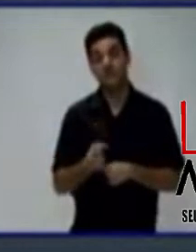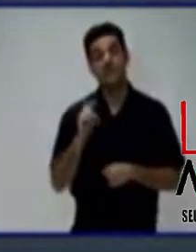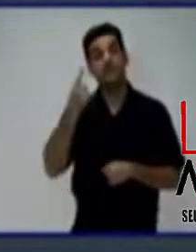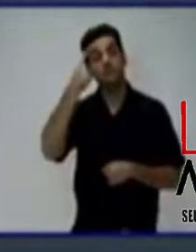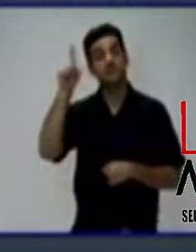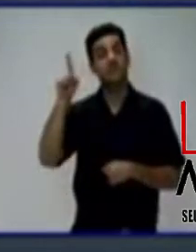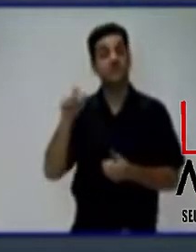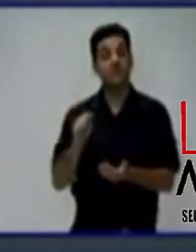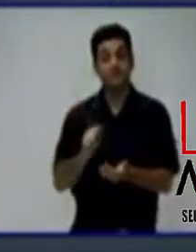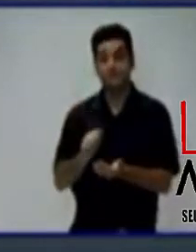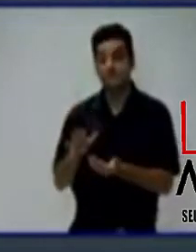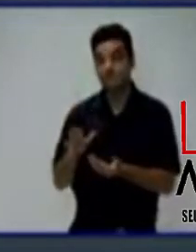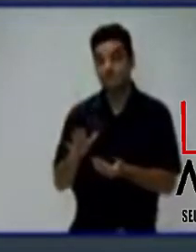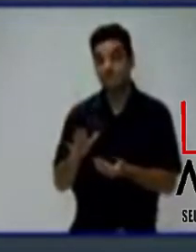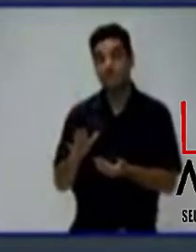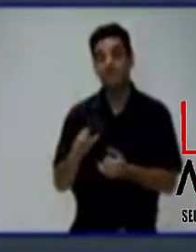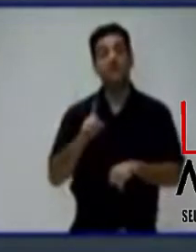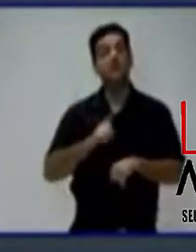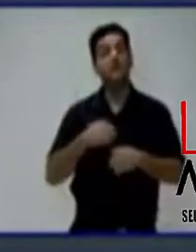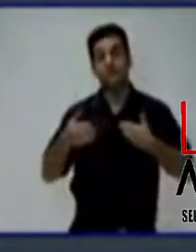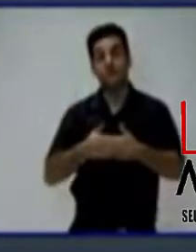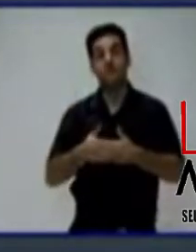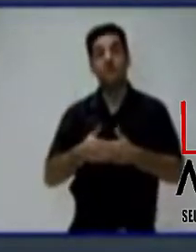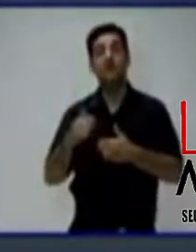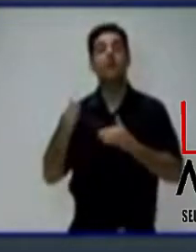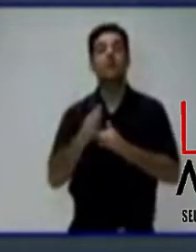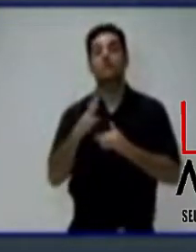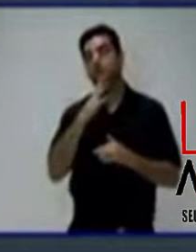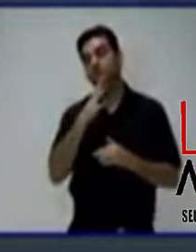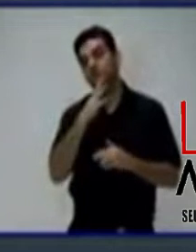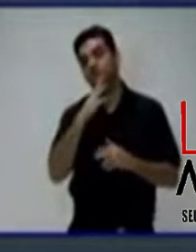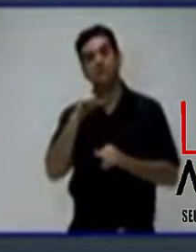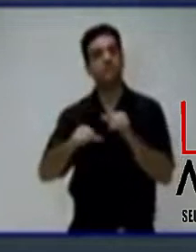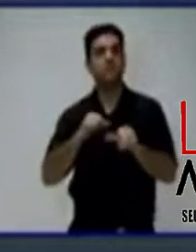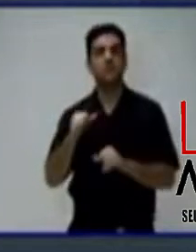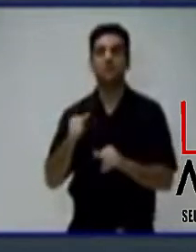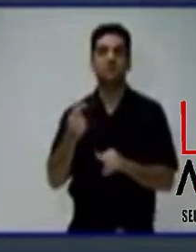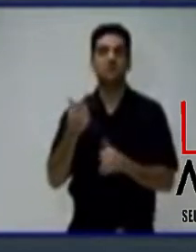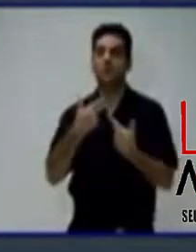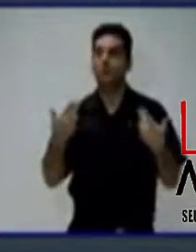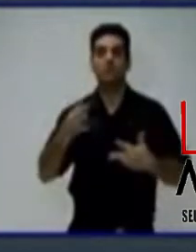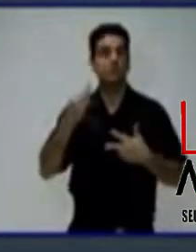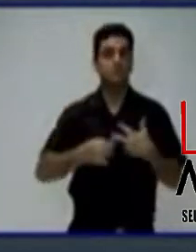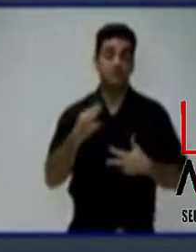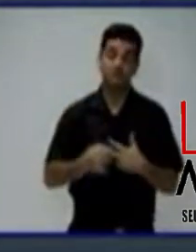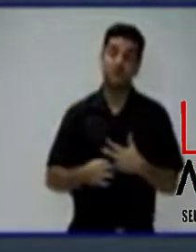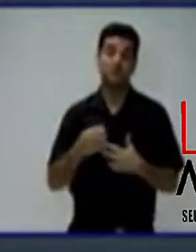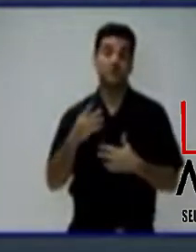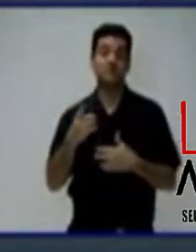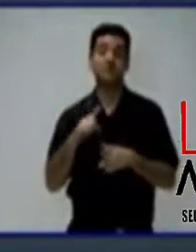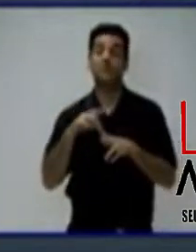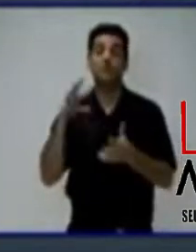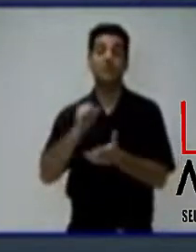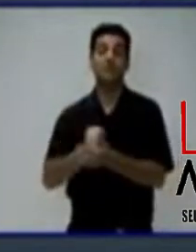data da diplomação é o termo final para se conhecer de alteração fática ou jurídica superveniente ao